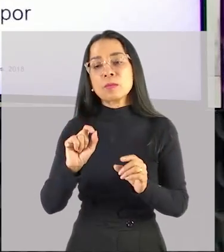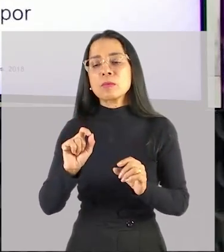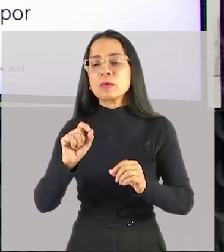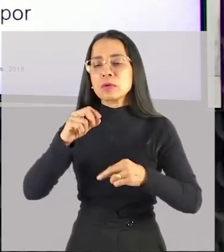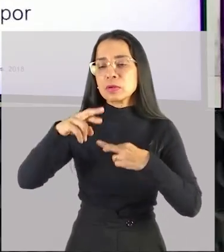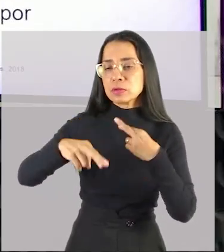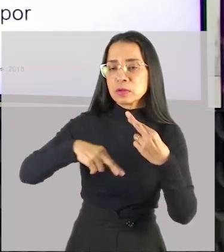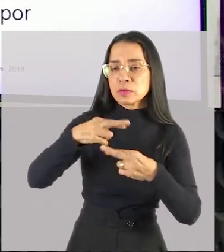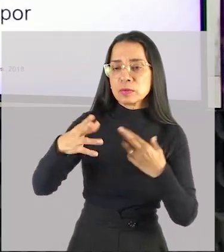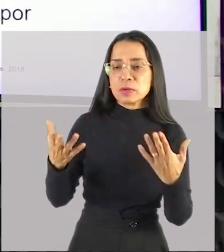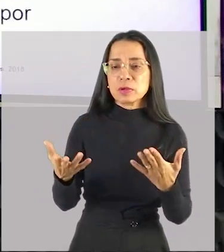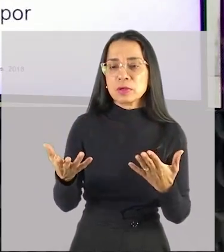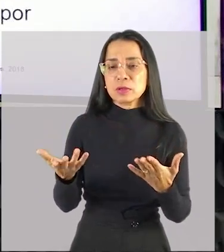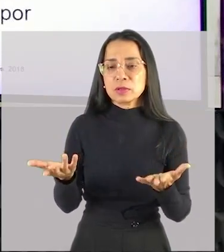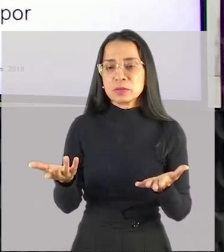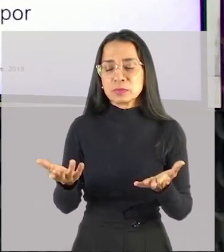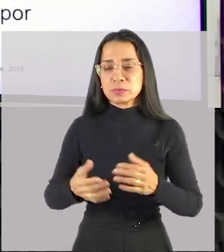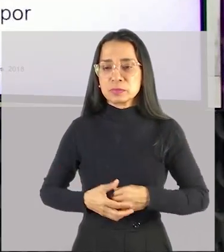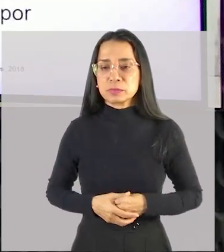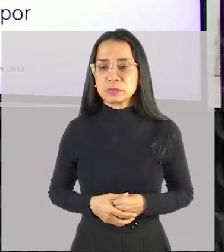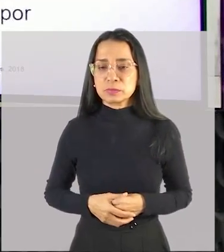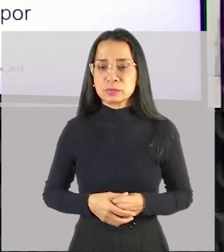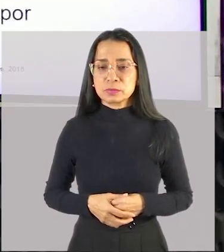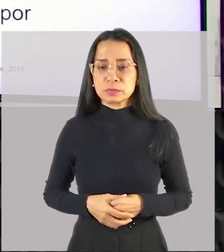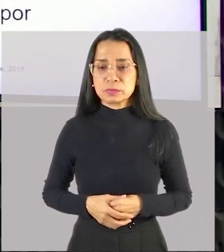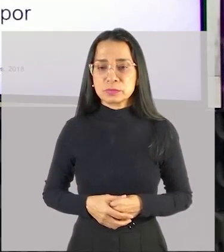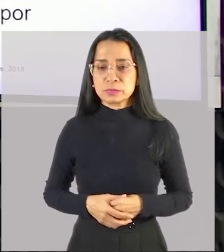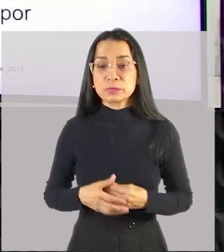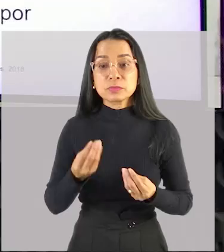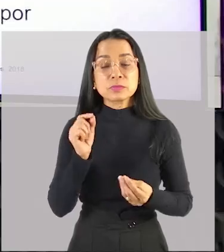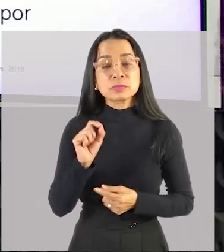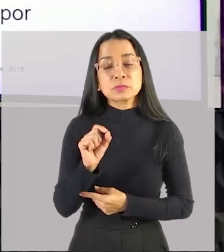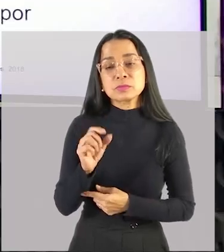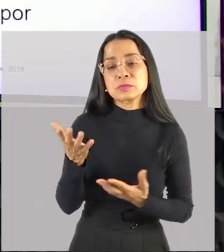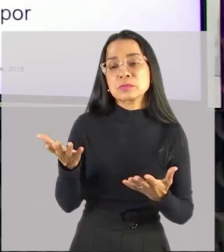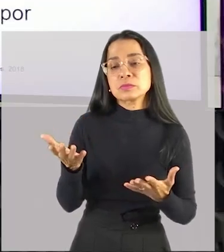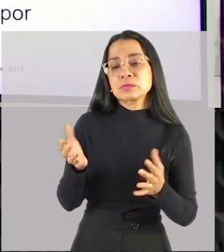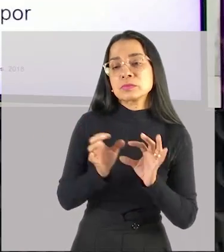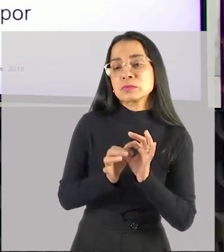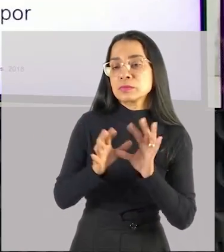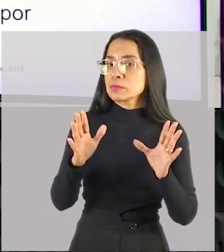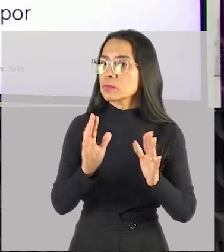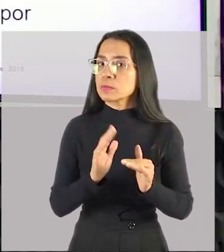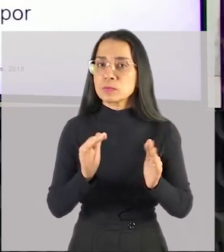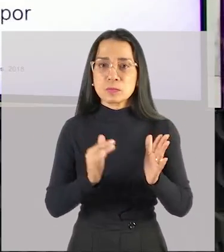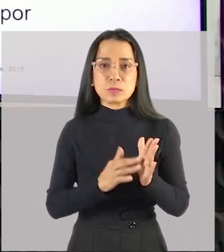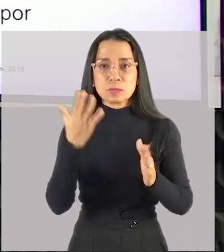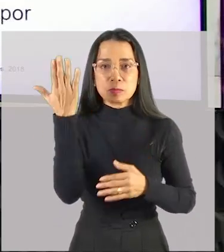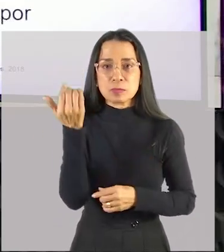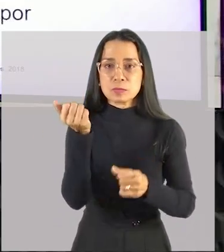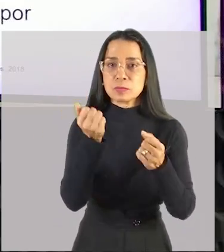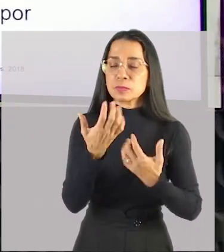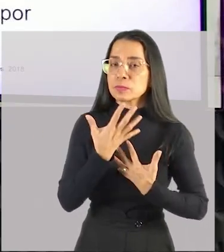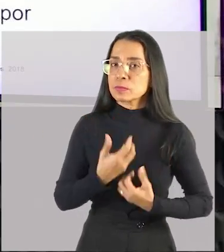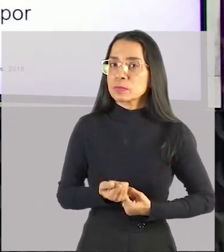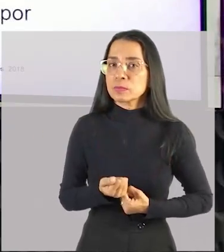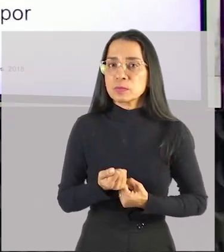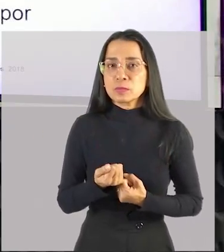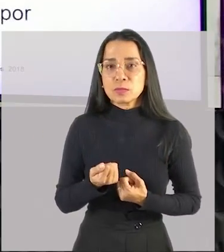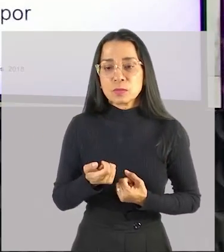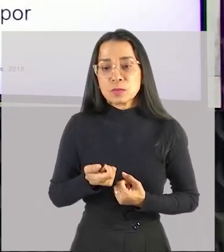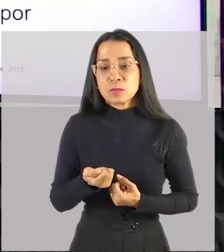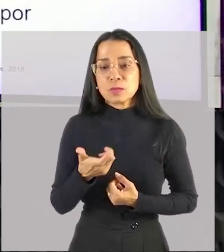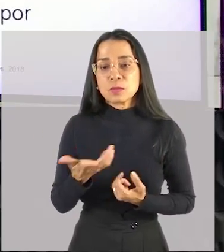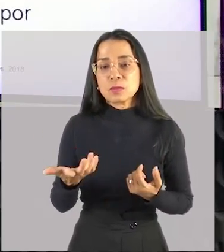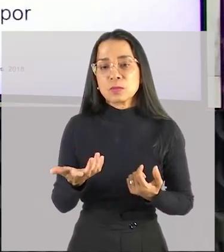Cumpre castigá-la e curvá-la à sujeição, a tal ponto que esteja disposta para tudo, sabendo contentar-se com pouco e